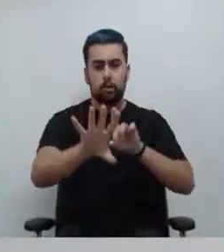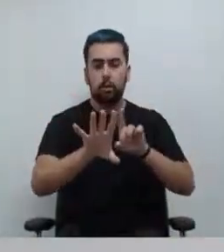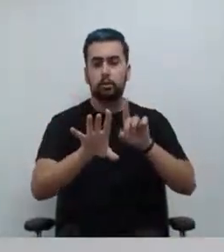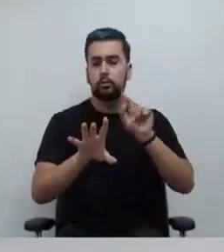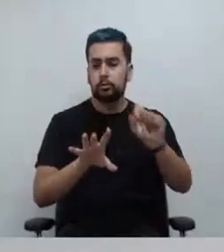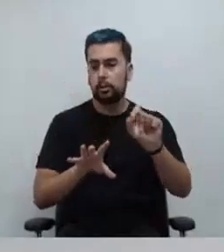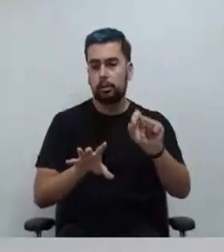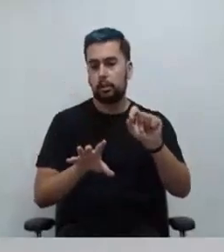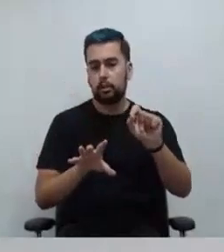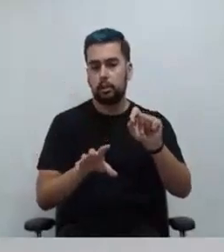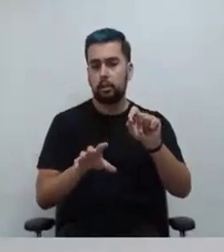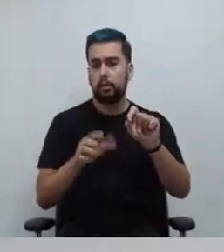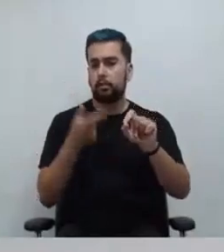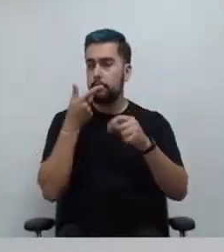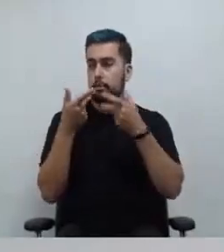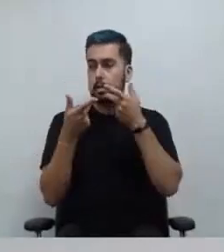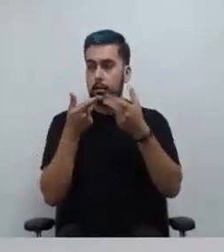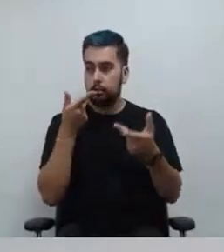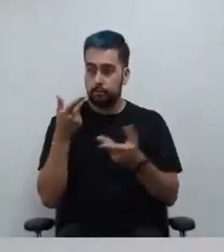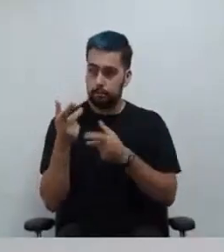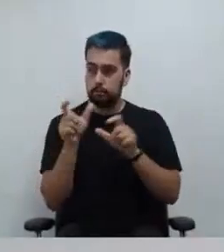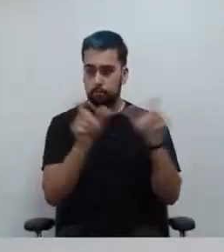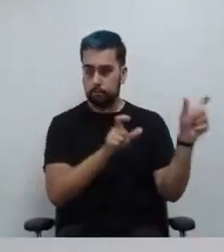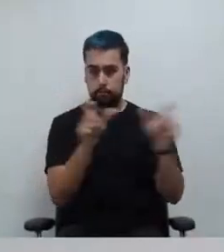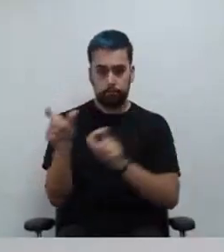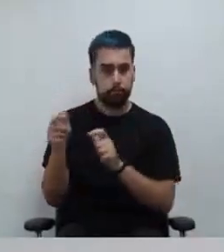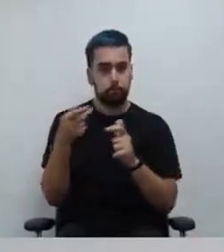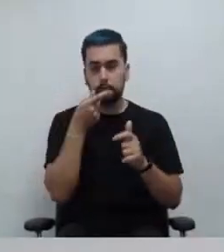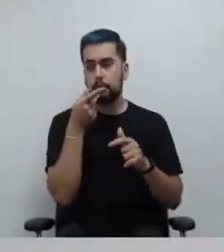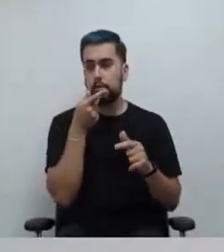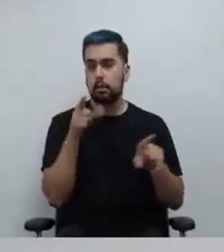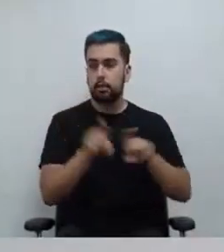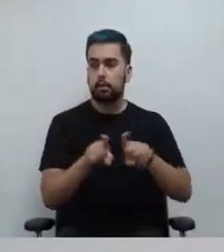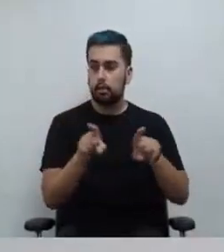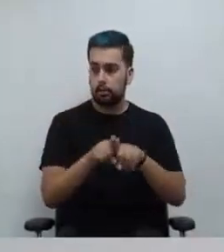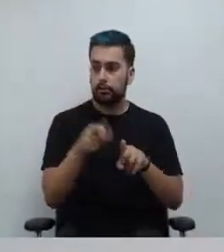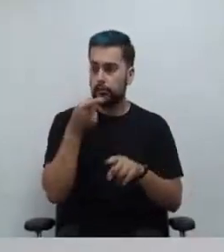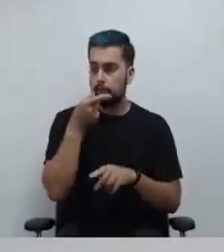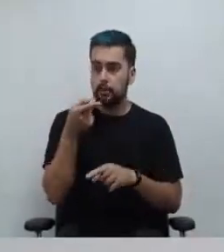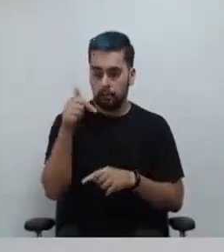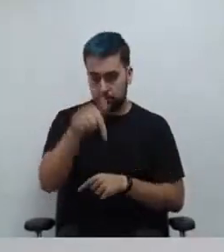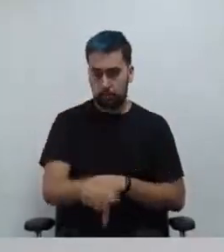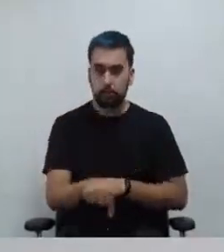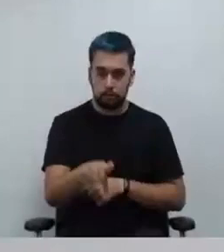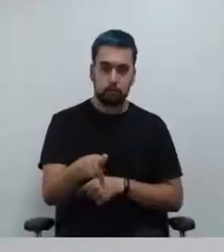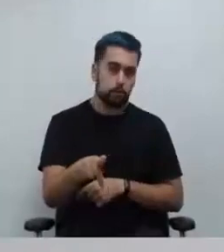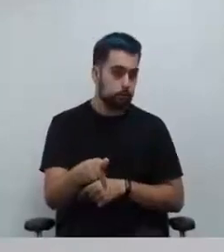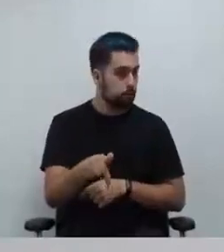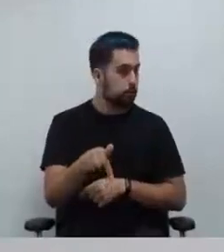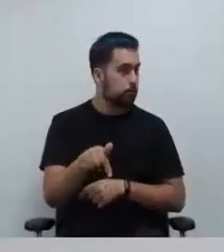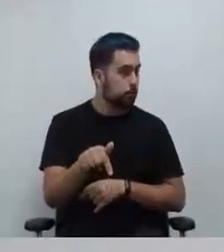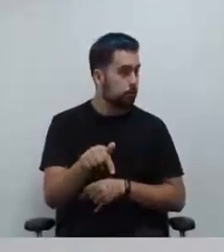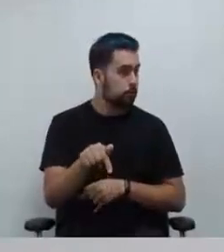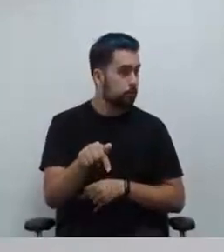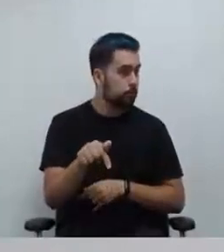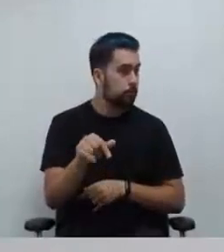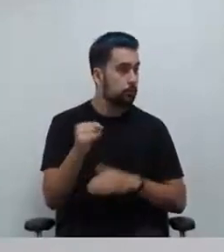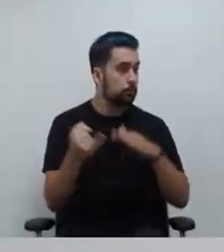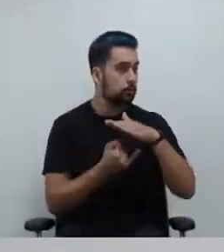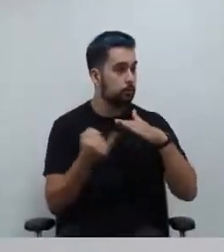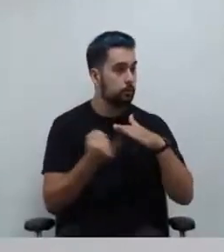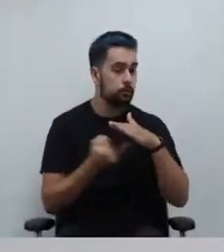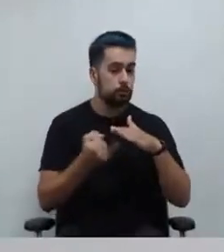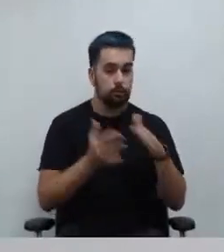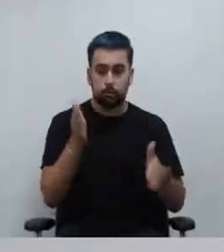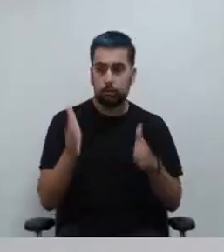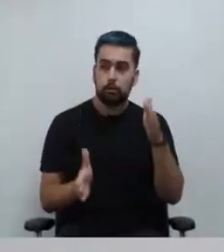sobre algumas das falas. Também me somar aqui, solidarizando ao integrante da instituição, né, que ontem